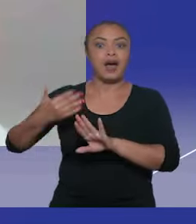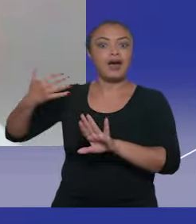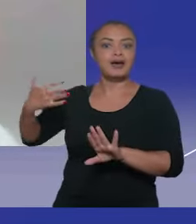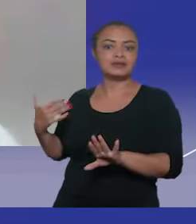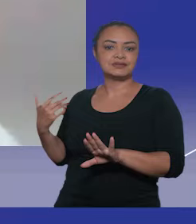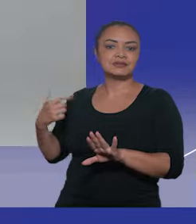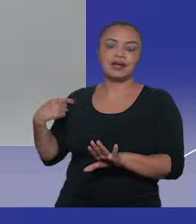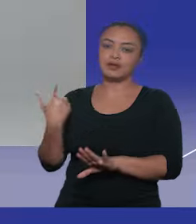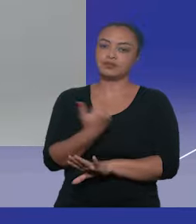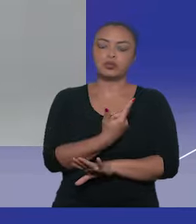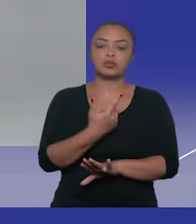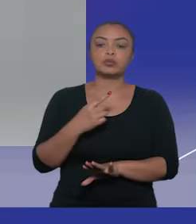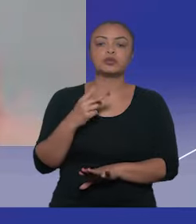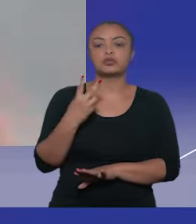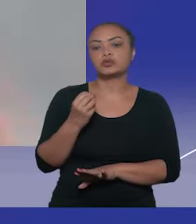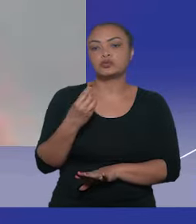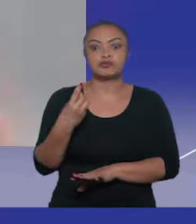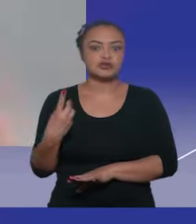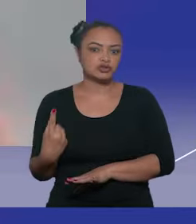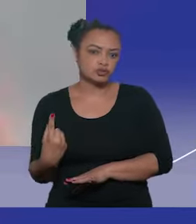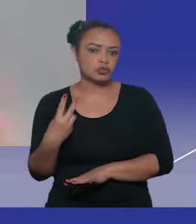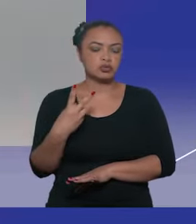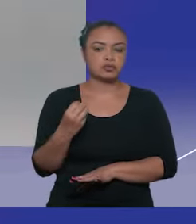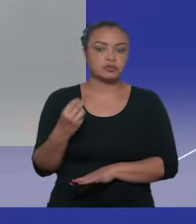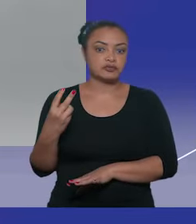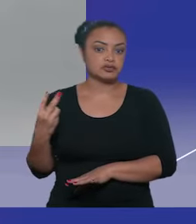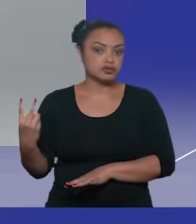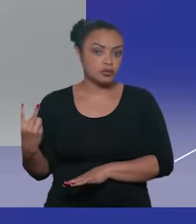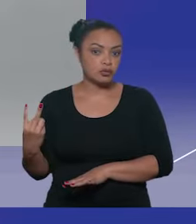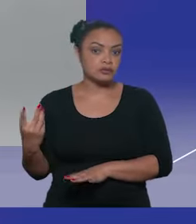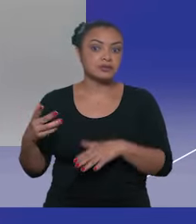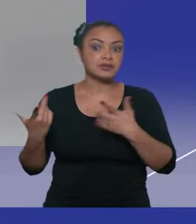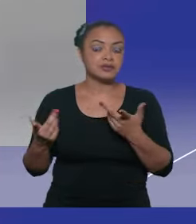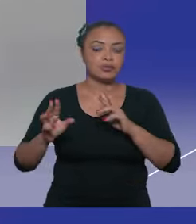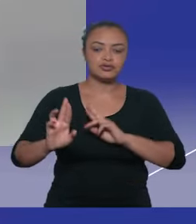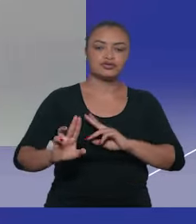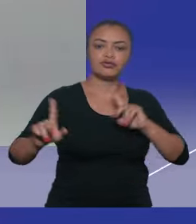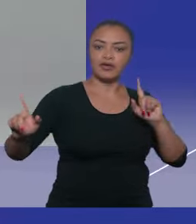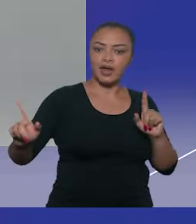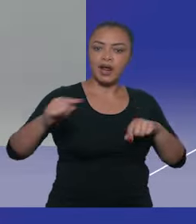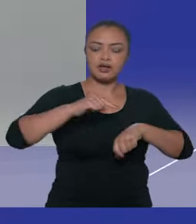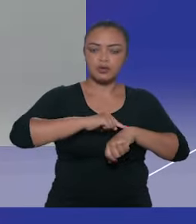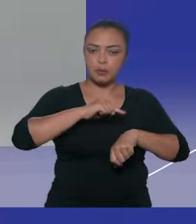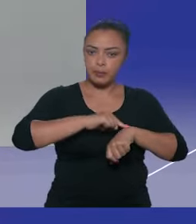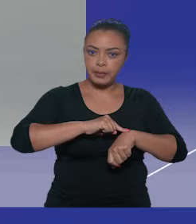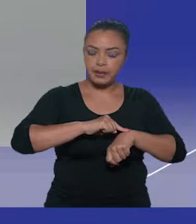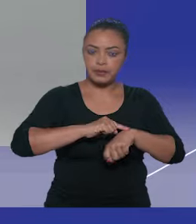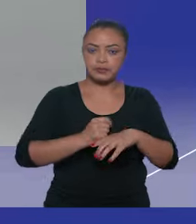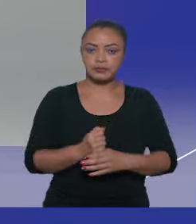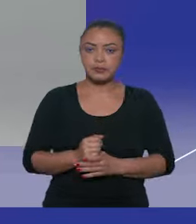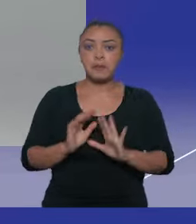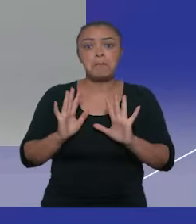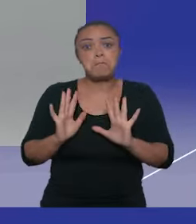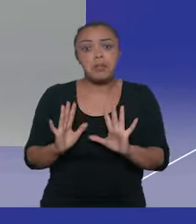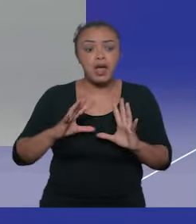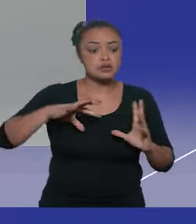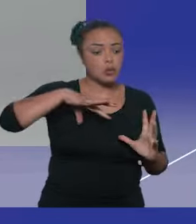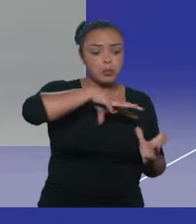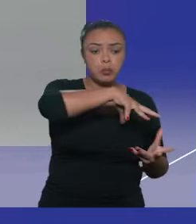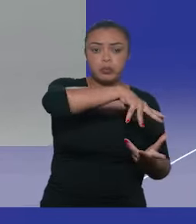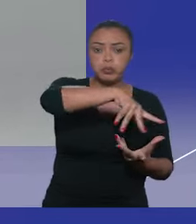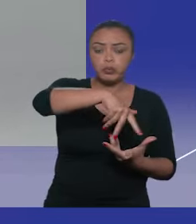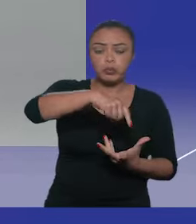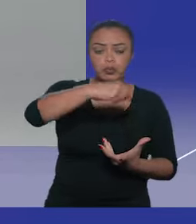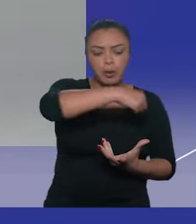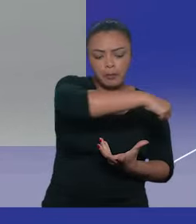final de 2021, começo de 2022, que é a reabertura, que é a demanda reprimida. Então, a China está em outro ciclo, mas até ali, como o resto do mundo já